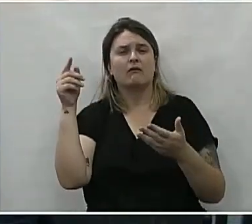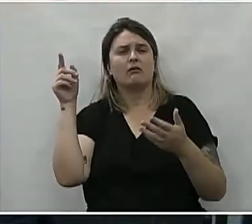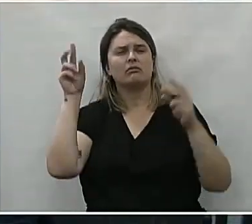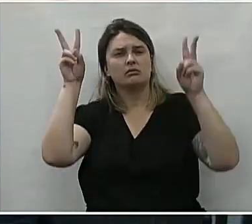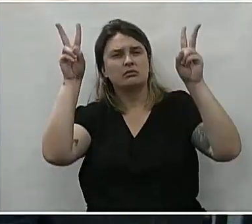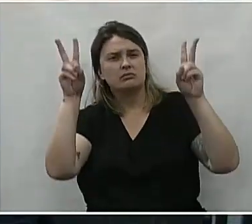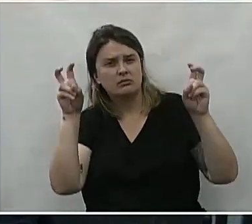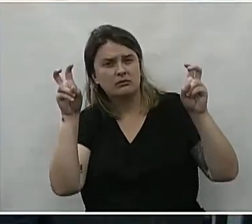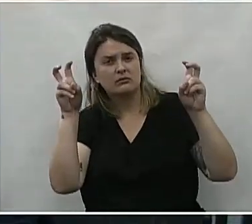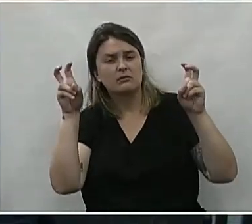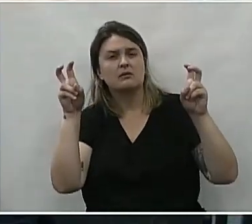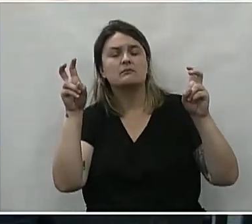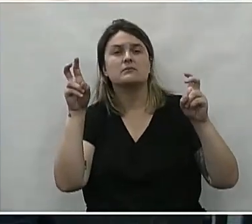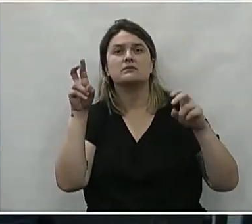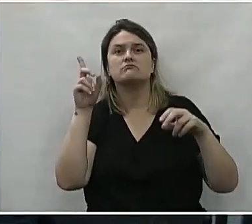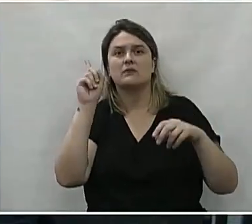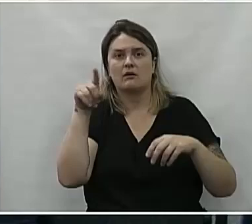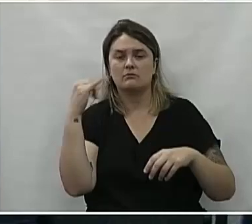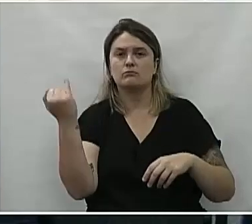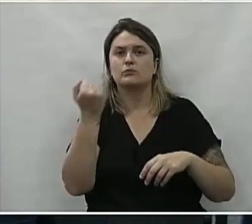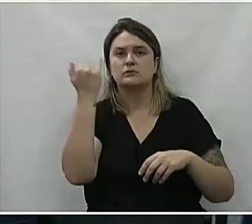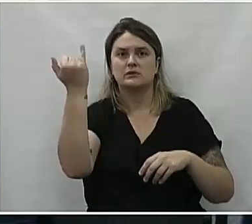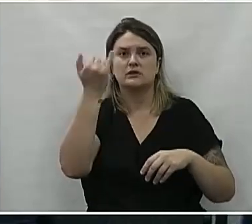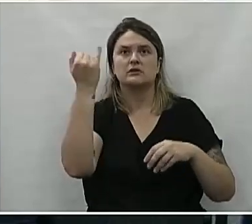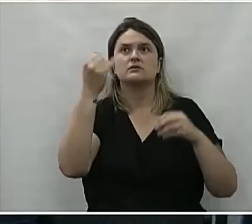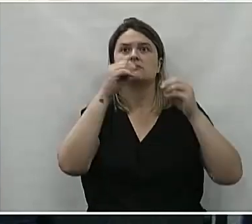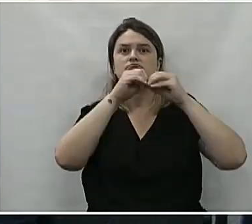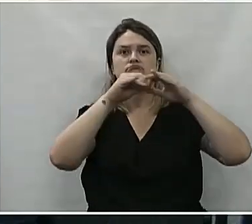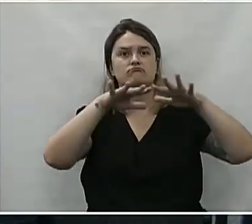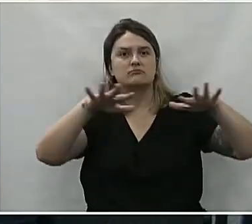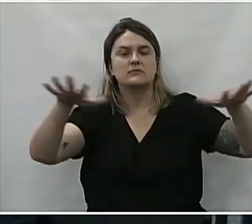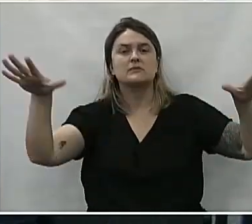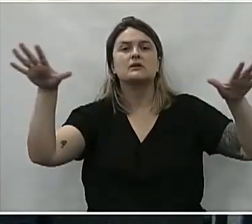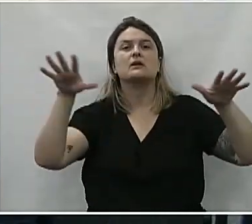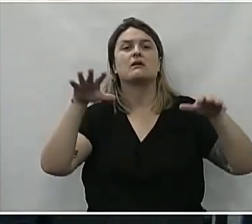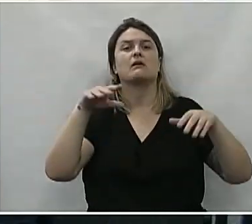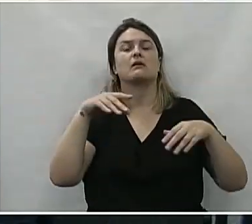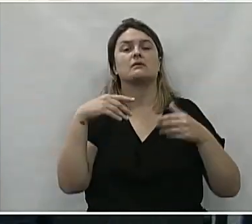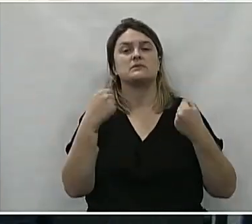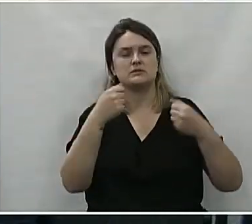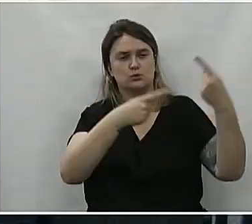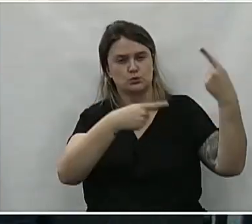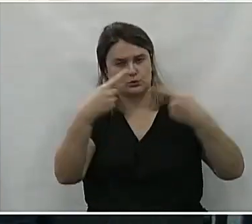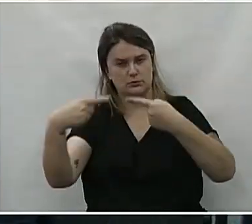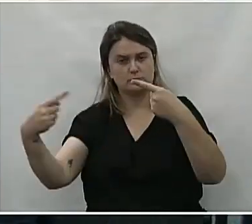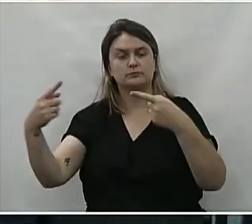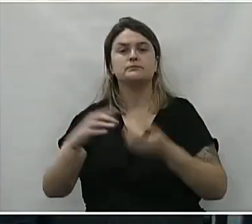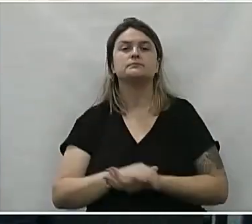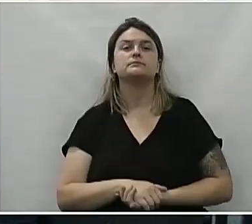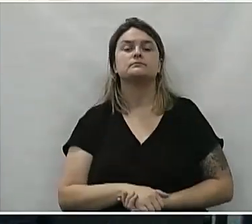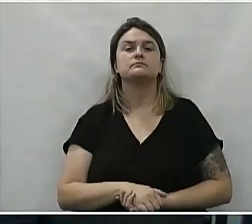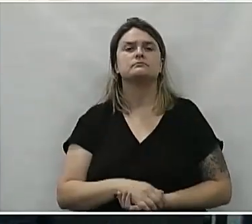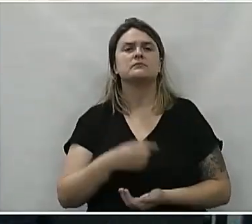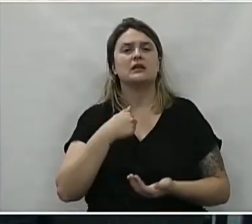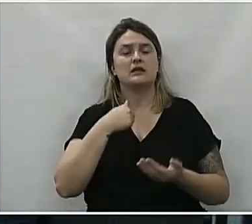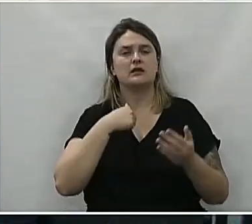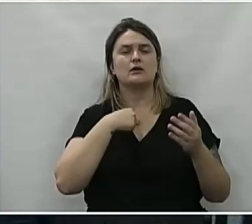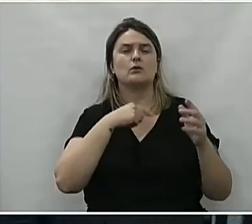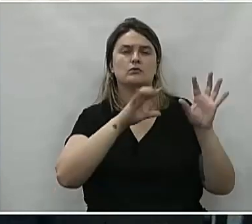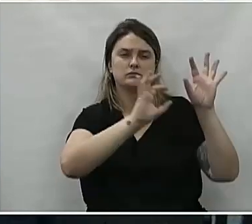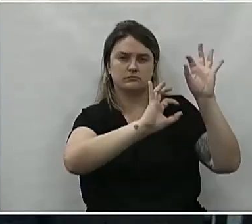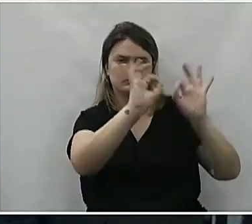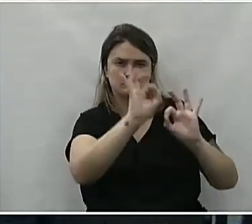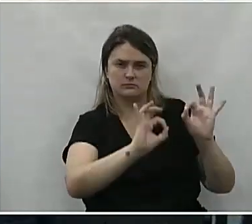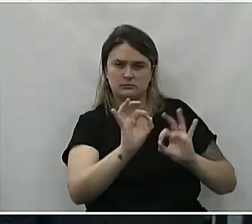tema Vem tomando bastante manchetes Tomando uma proporção Muito grande E eu separei aqui